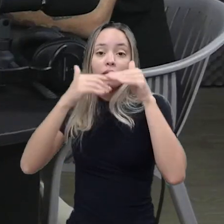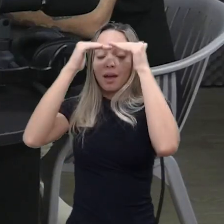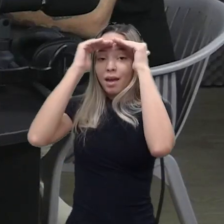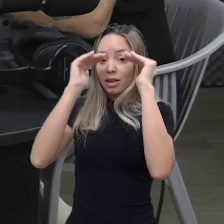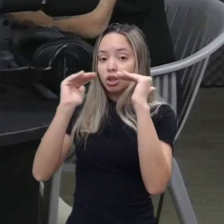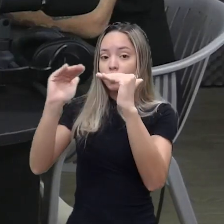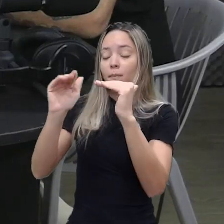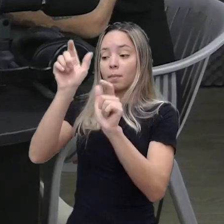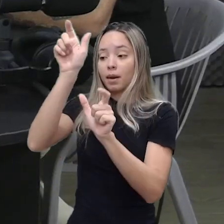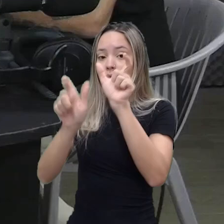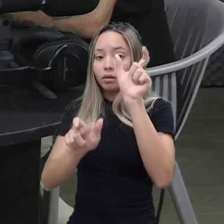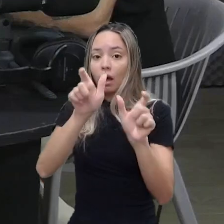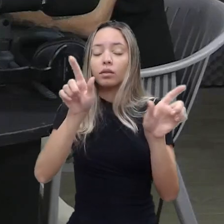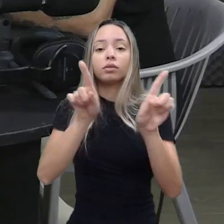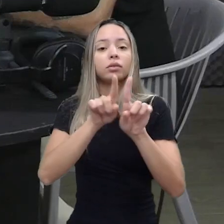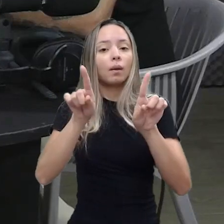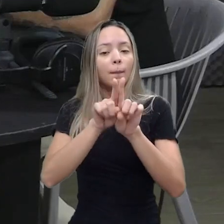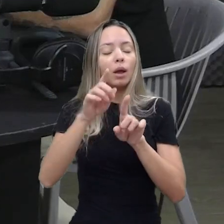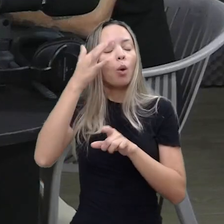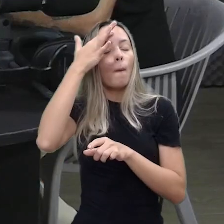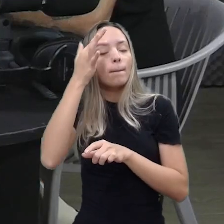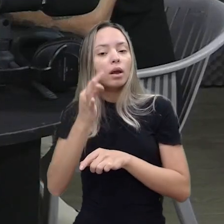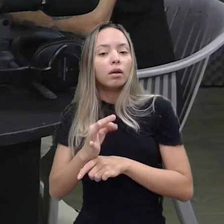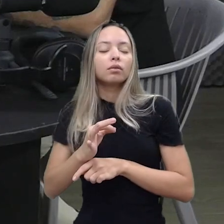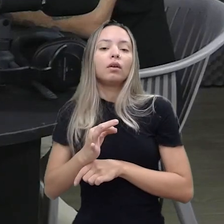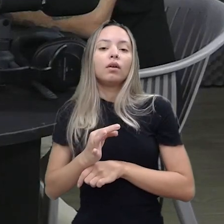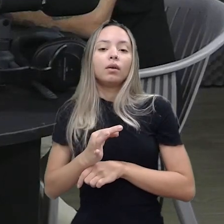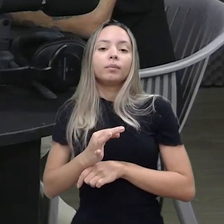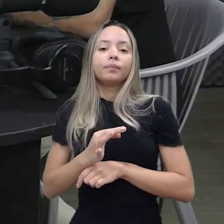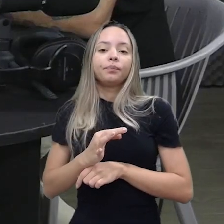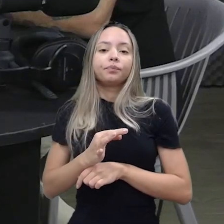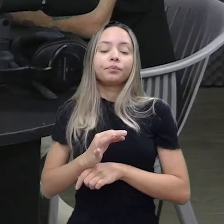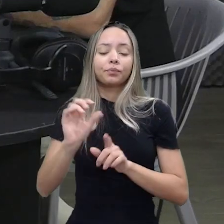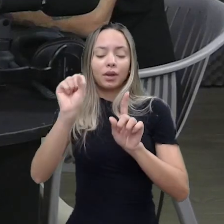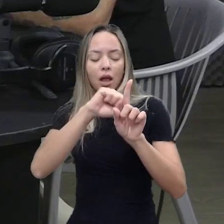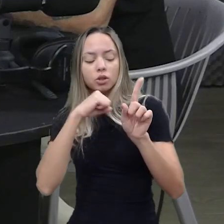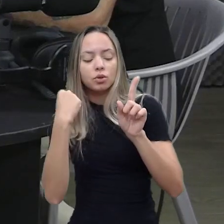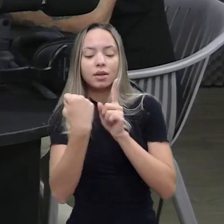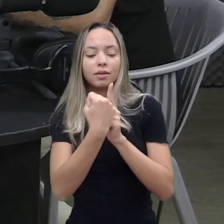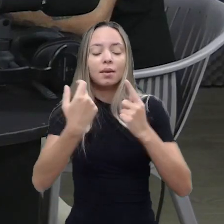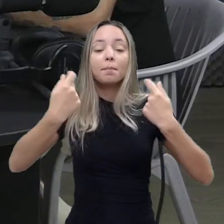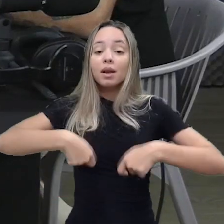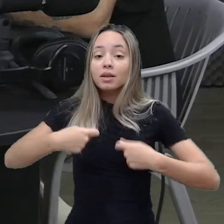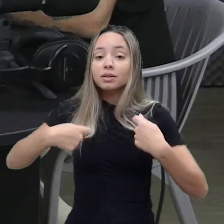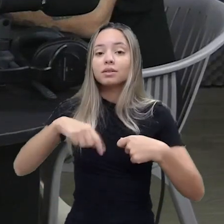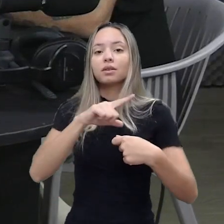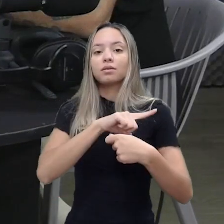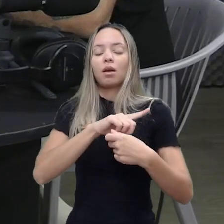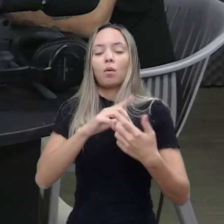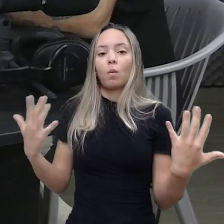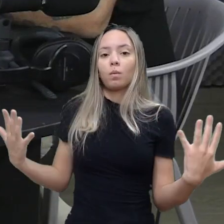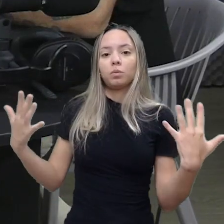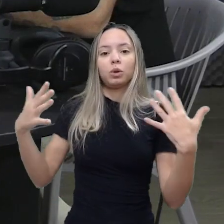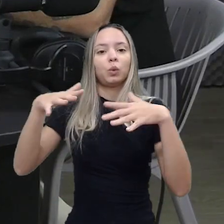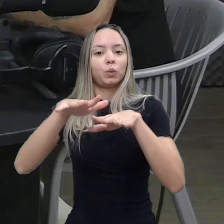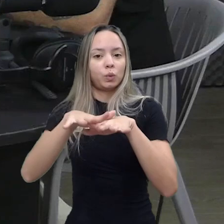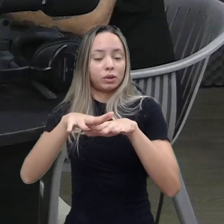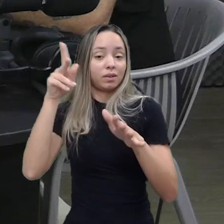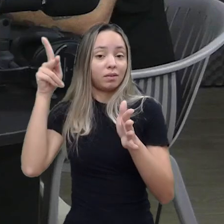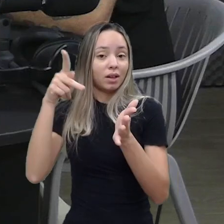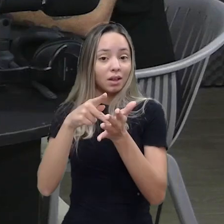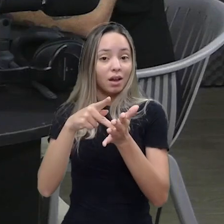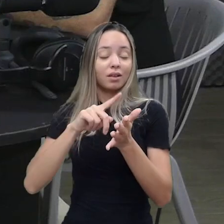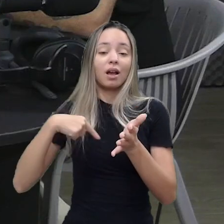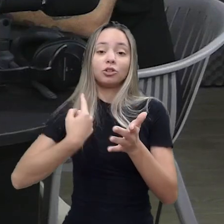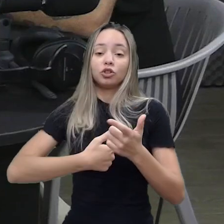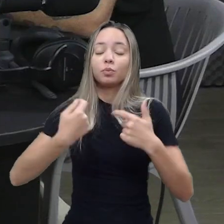respeitar, compreender, né, que a sociedade precisa ser inclusiva, é a gente